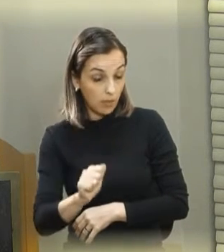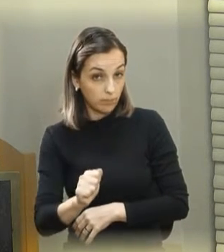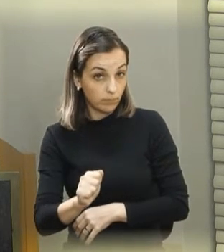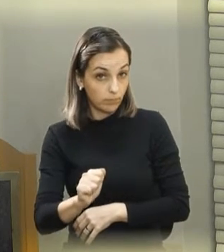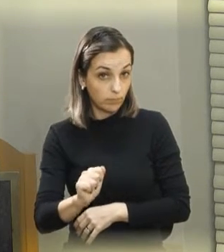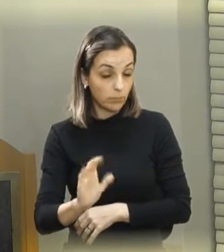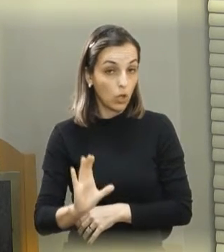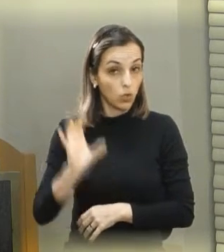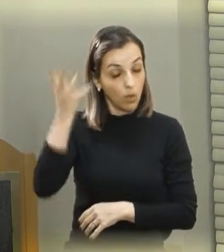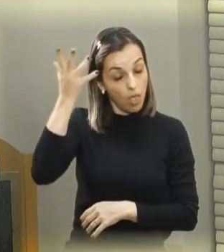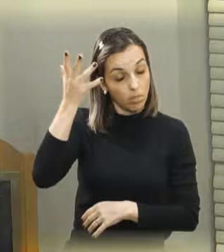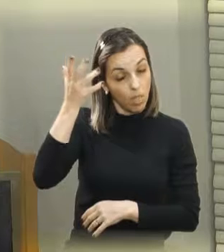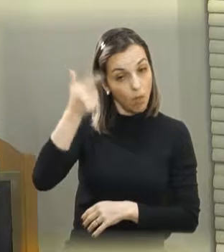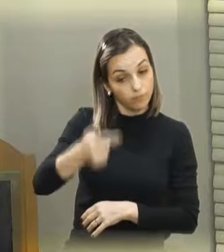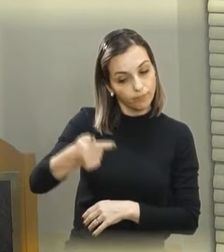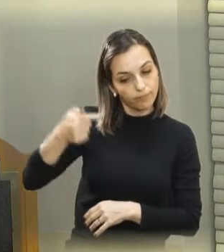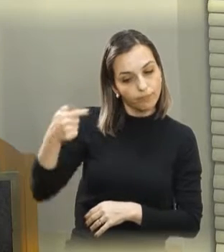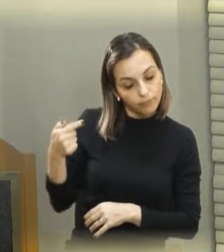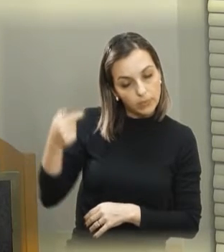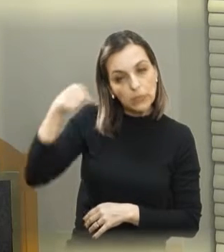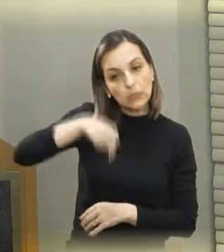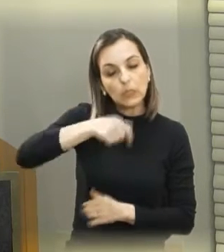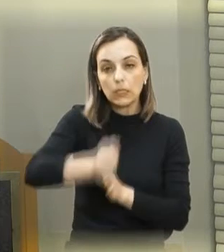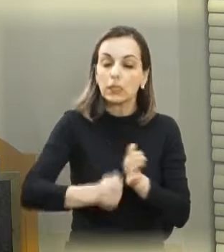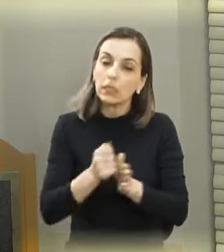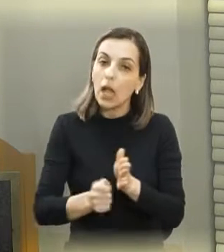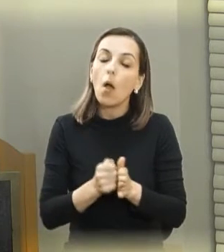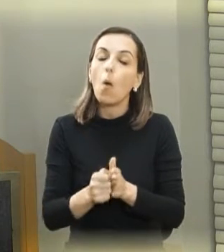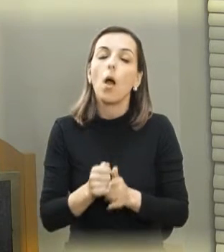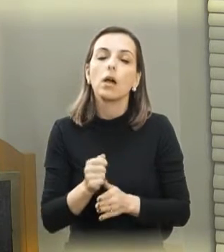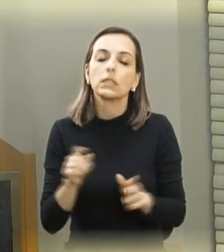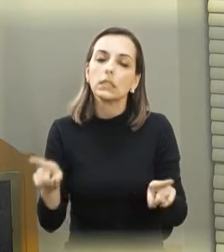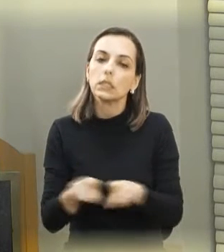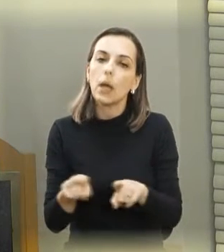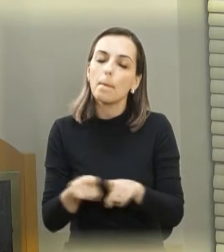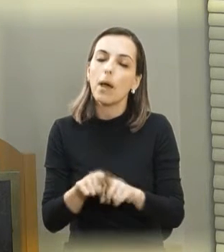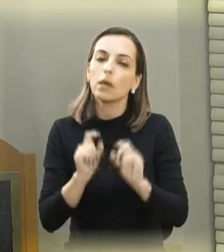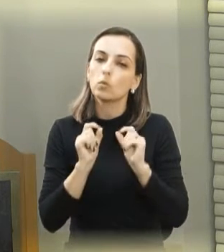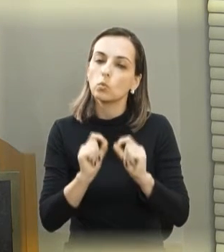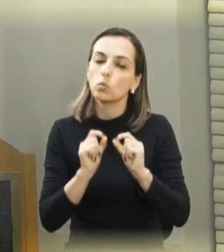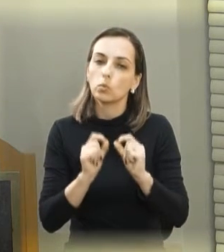a semana passada e aproveitar também para